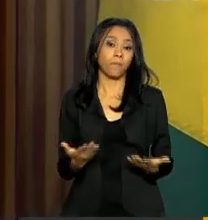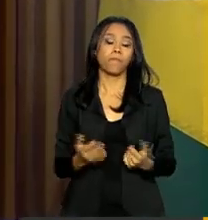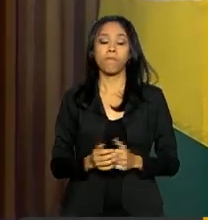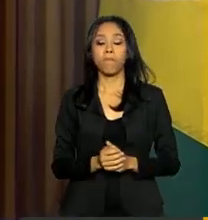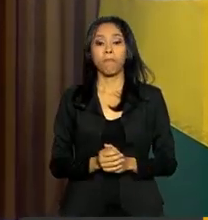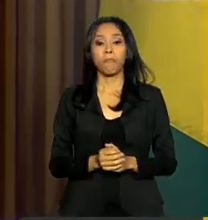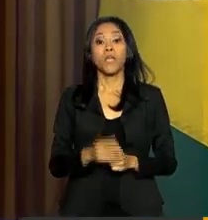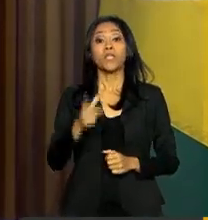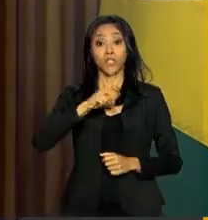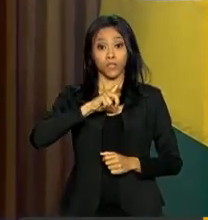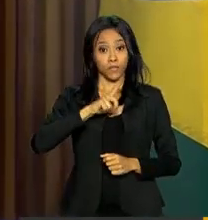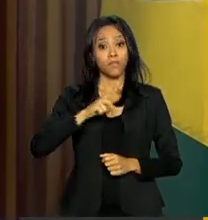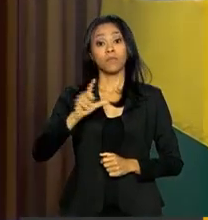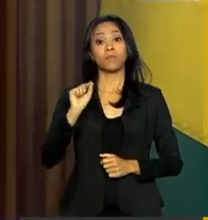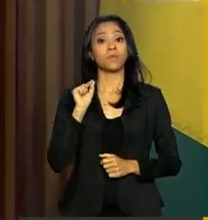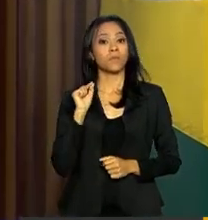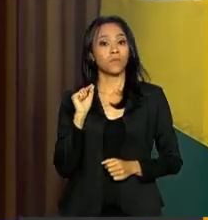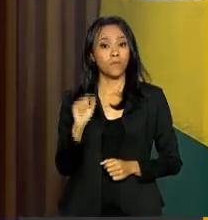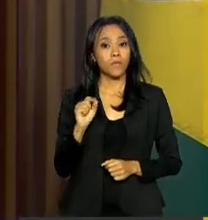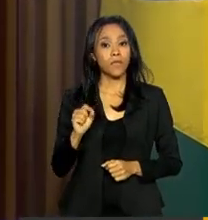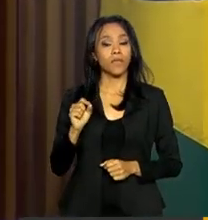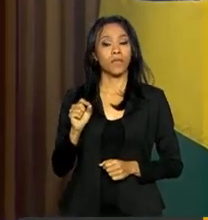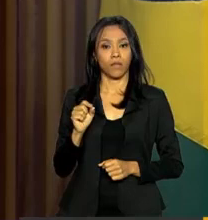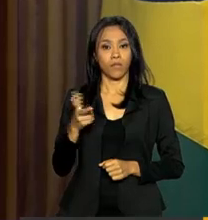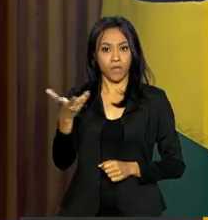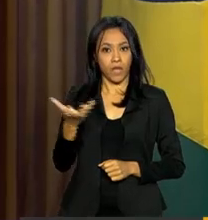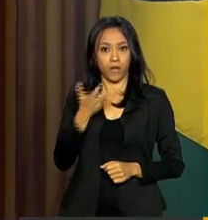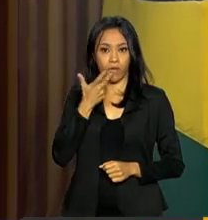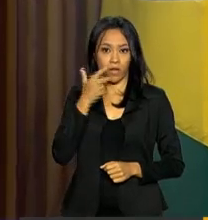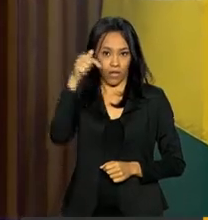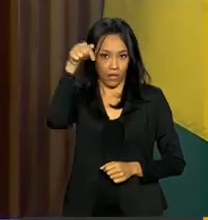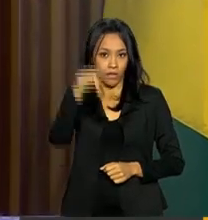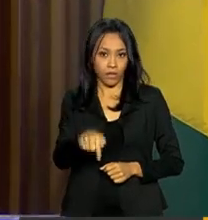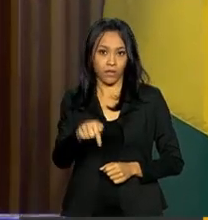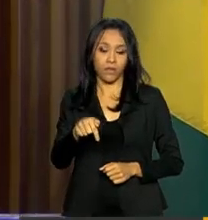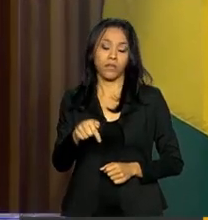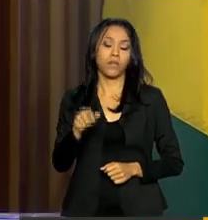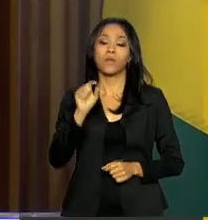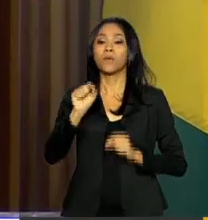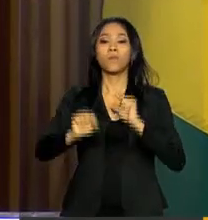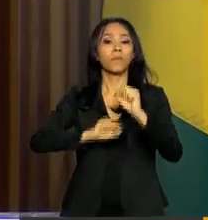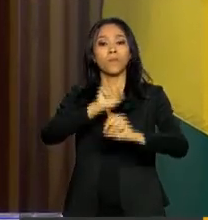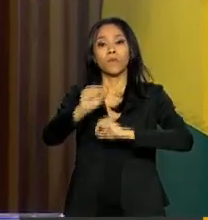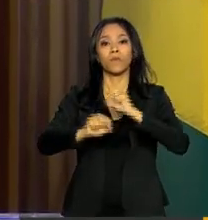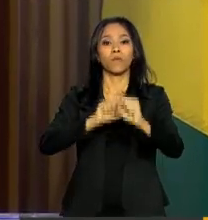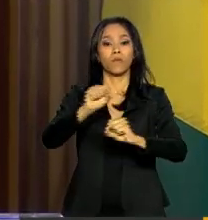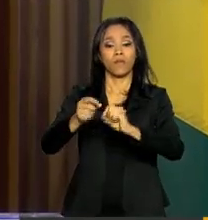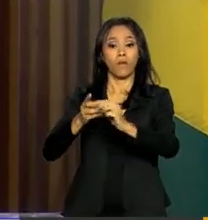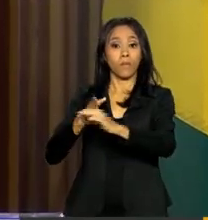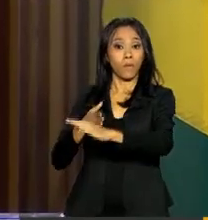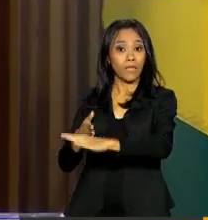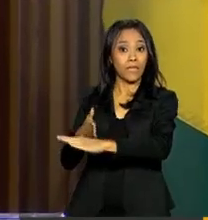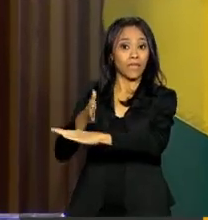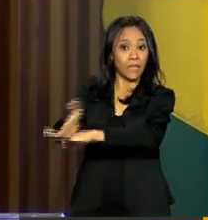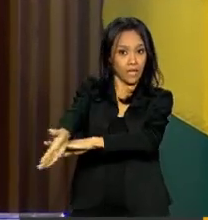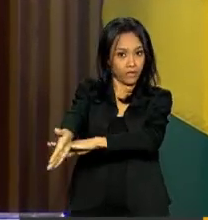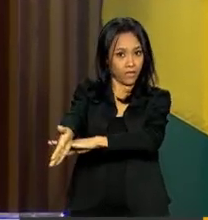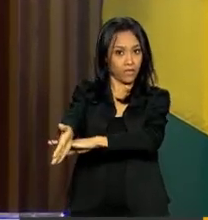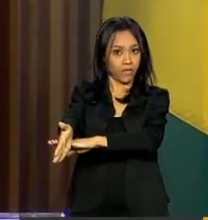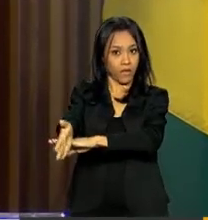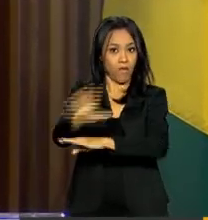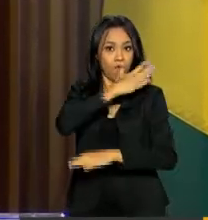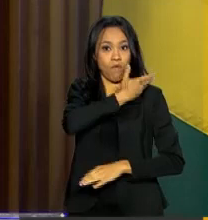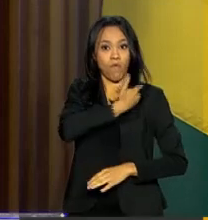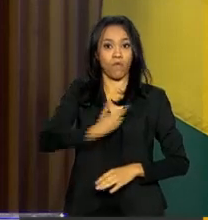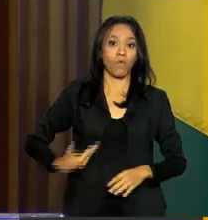tivemos que promover quero registrar esse fato uma intervenção federal é limitada a